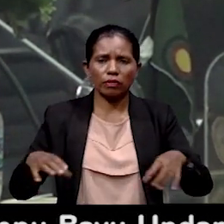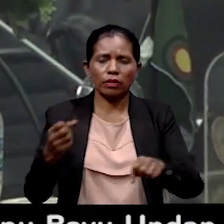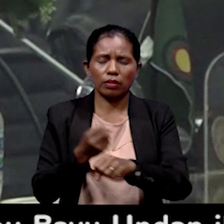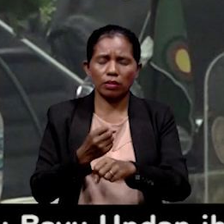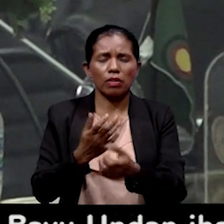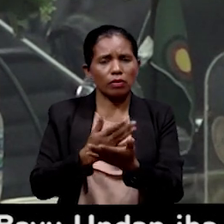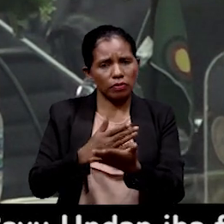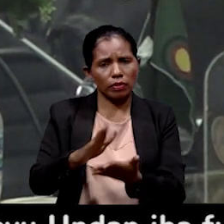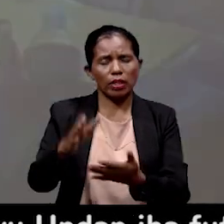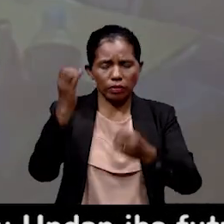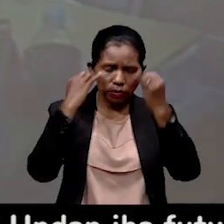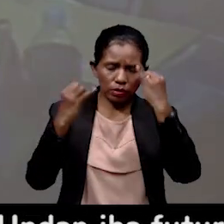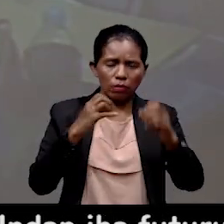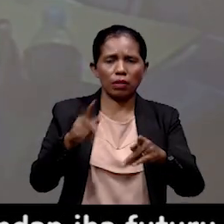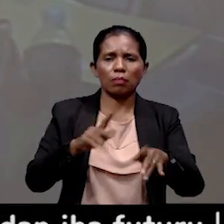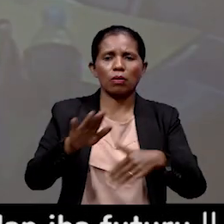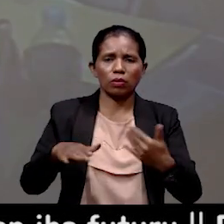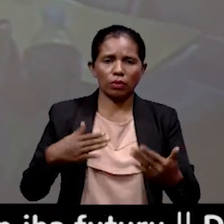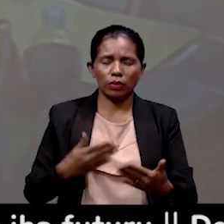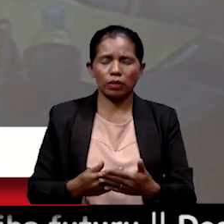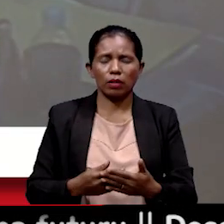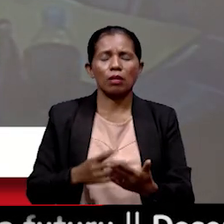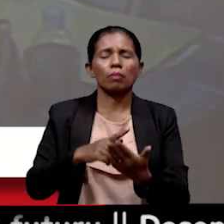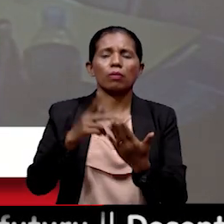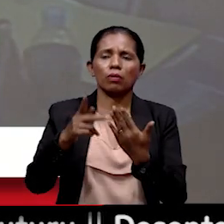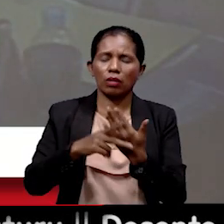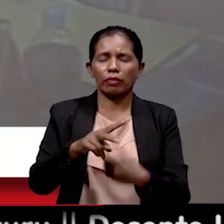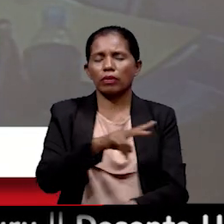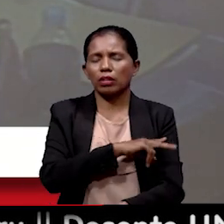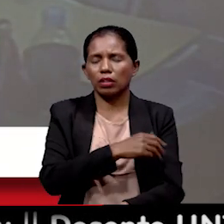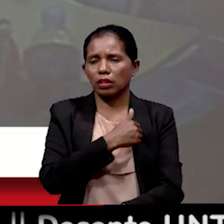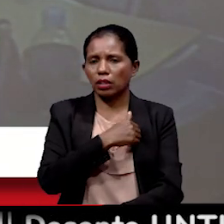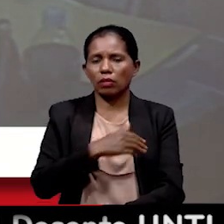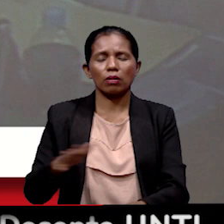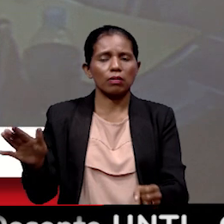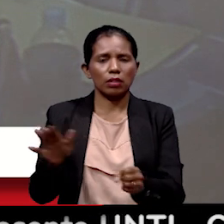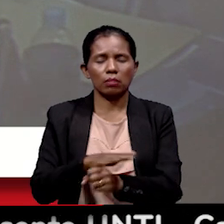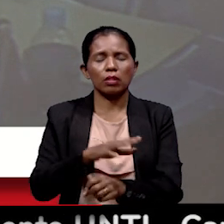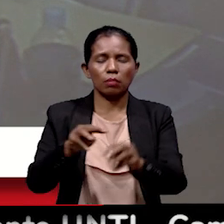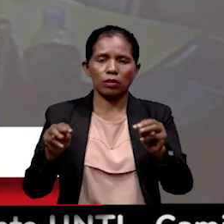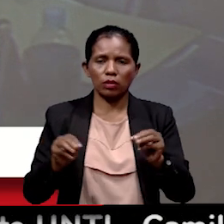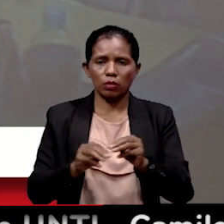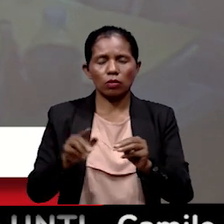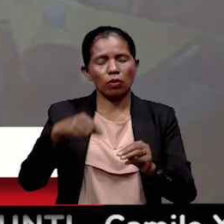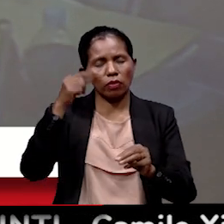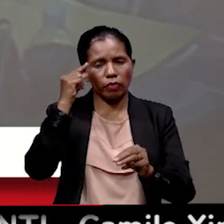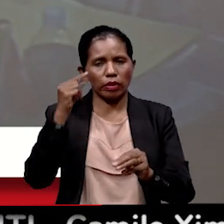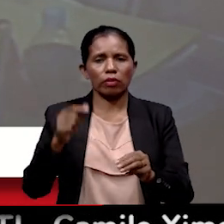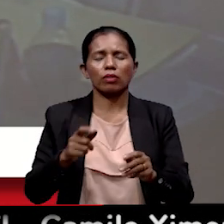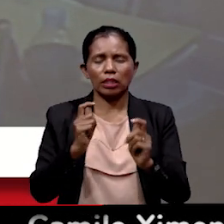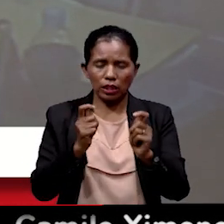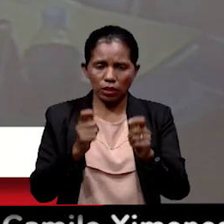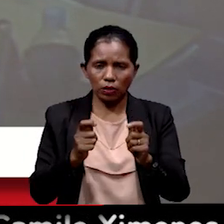a socialização para o povo. Vacinas, programa de vacinação será o máximo que tem em município Sira. O governo atende a toca, a nossa reflexão,